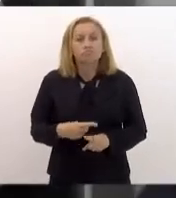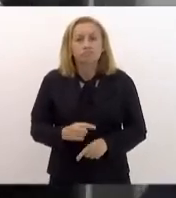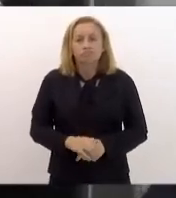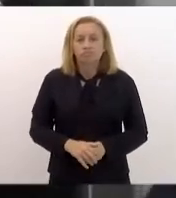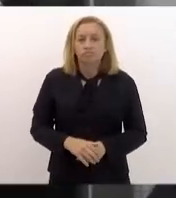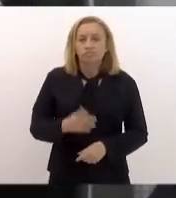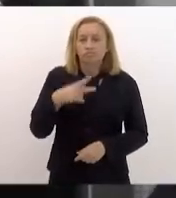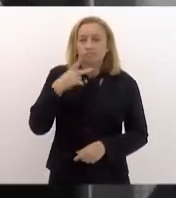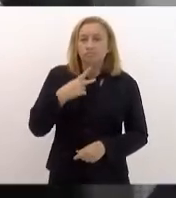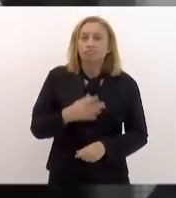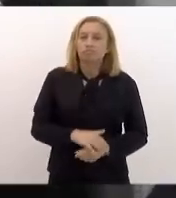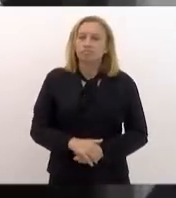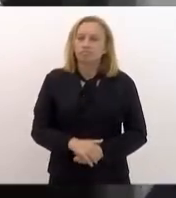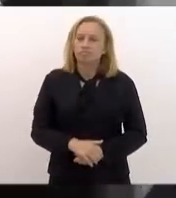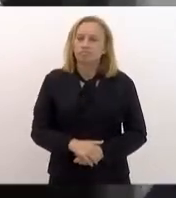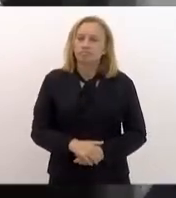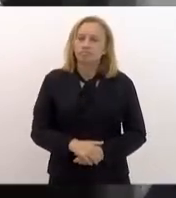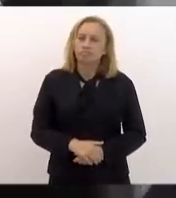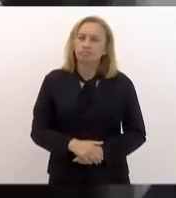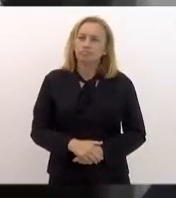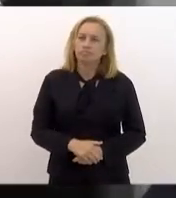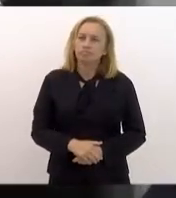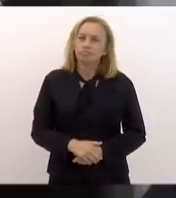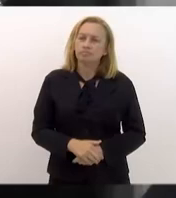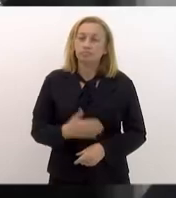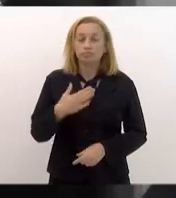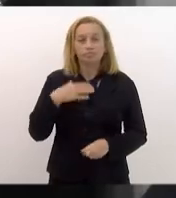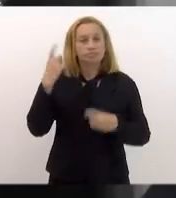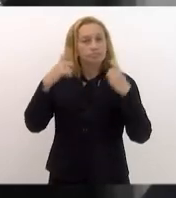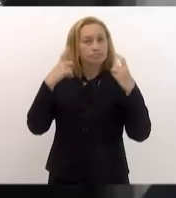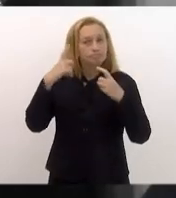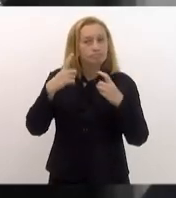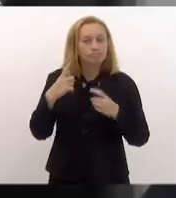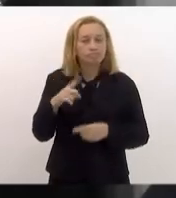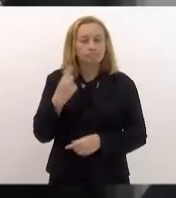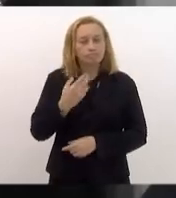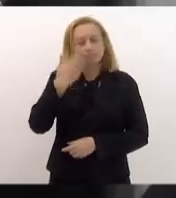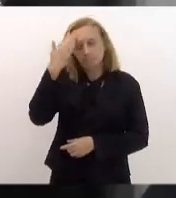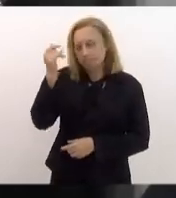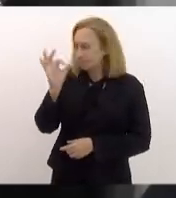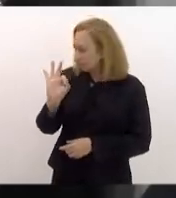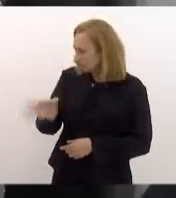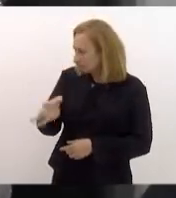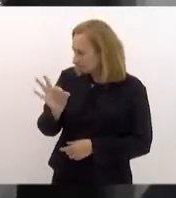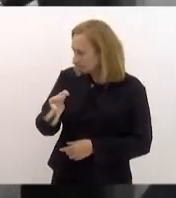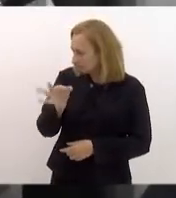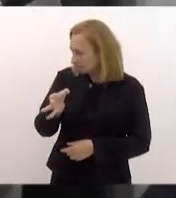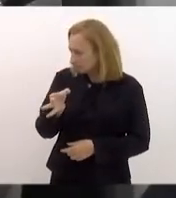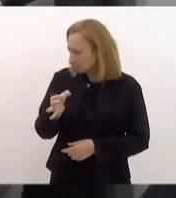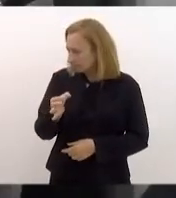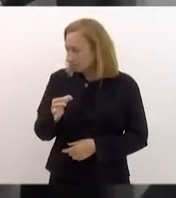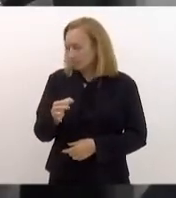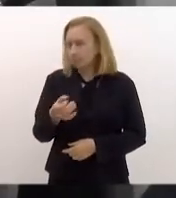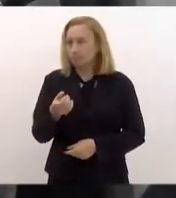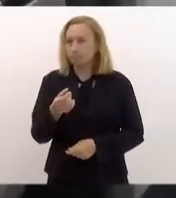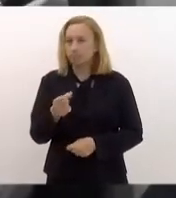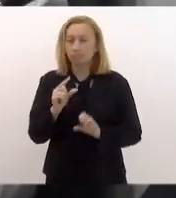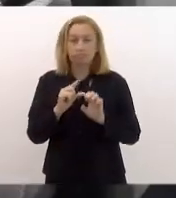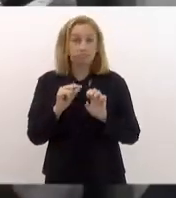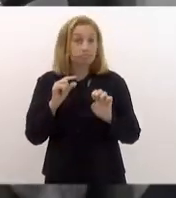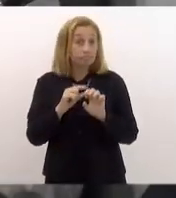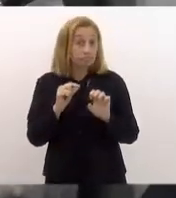eu estou falando isso? A minha preocupação, nós sabemos perfeitamente, os